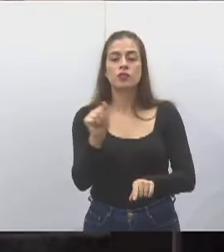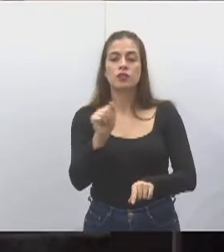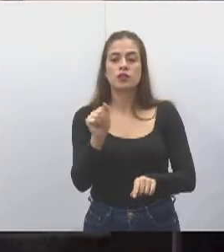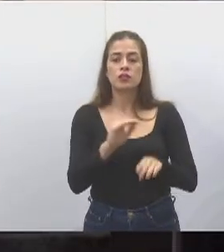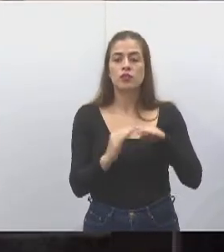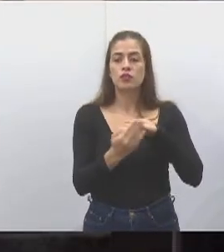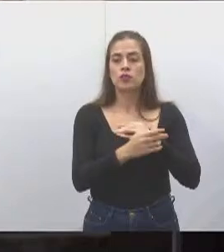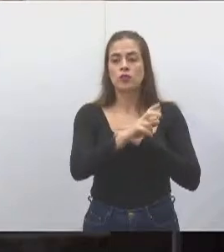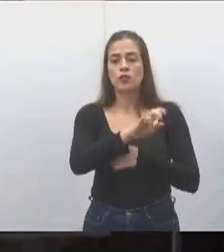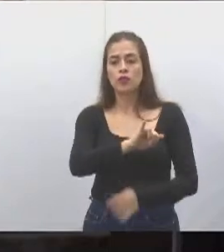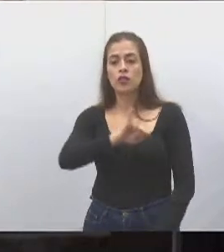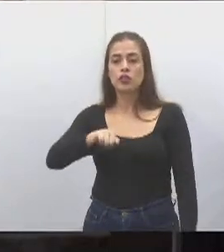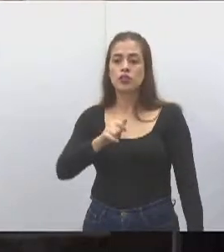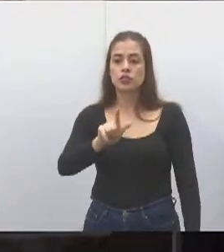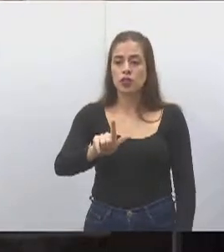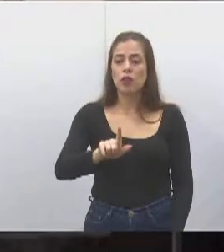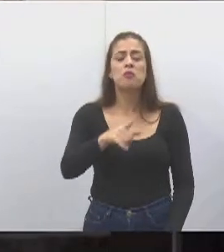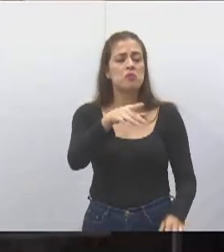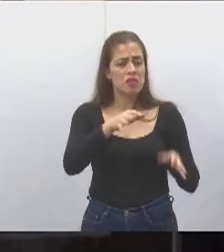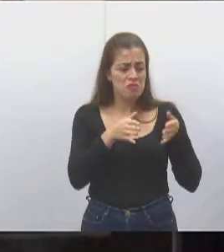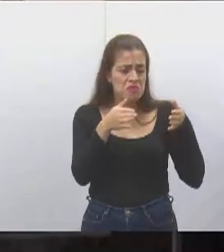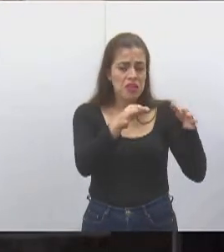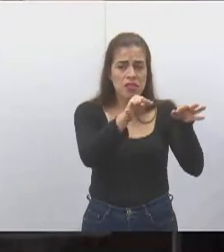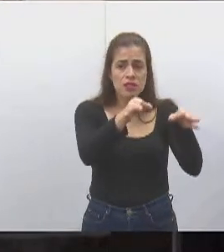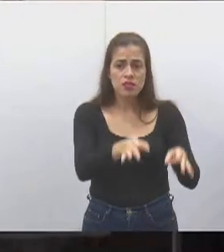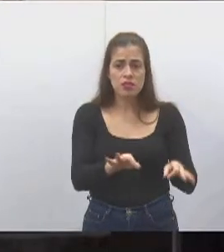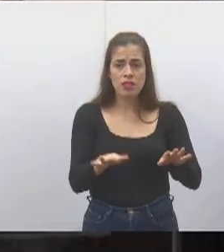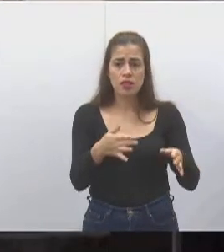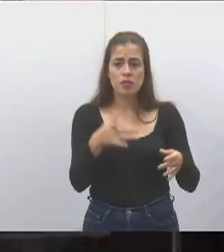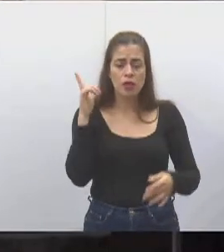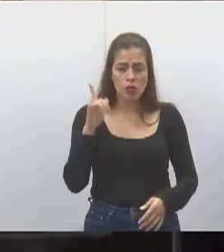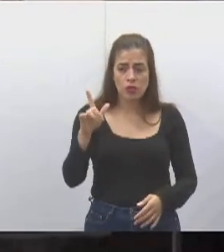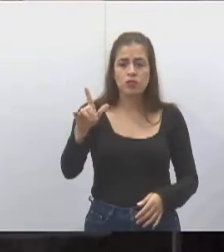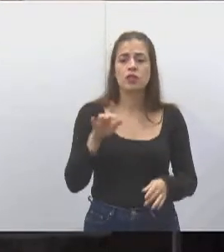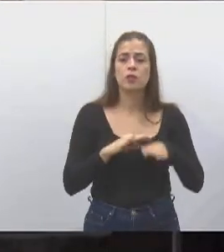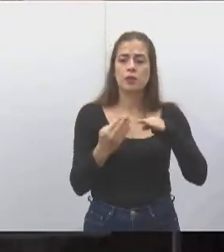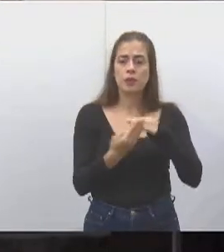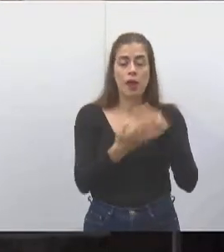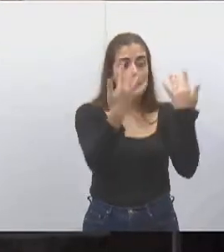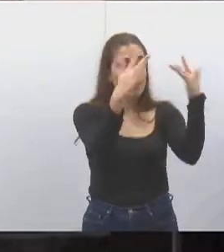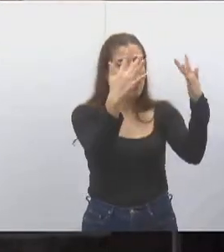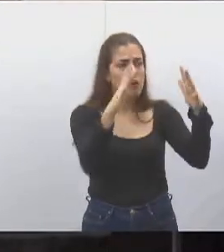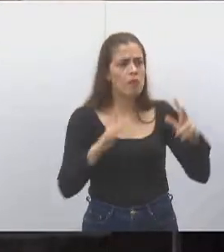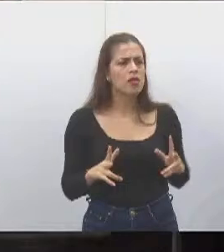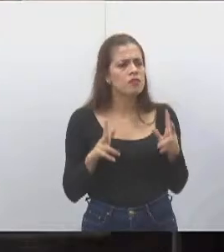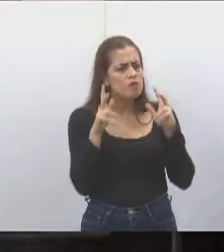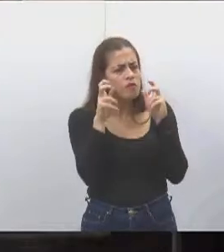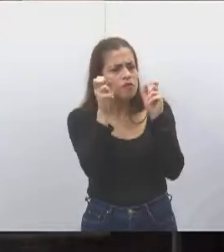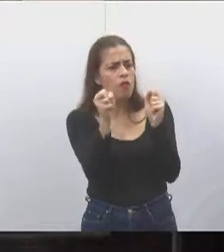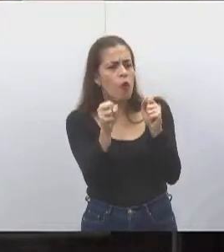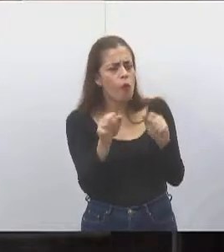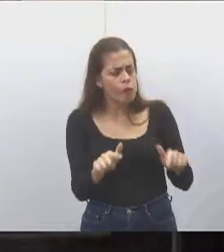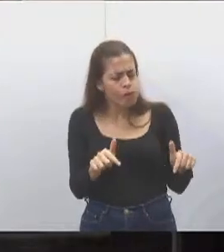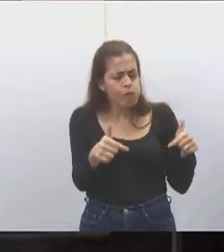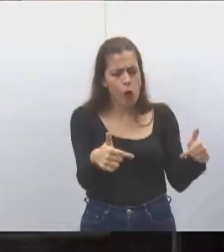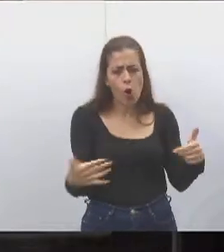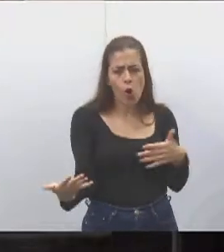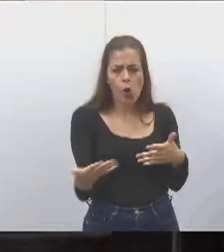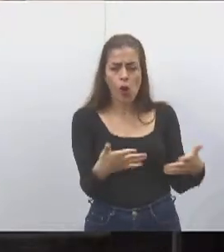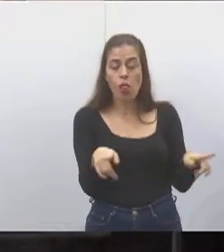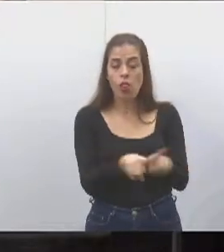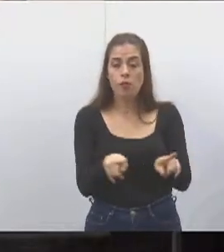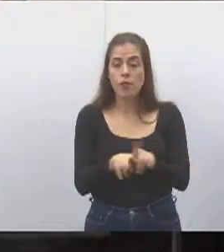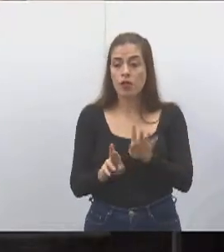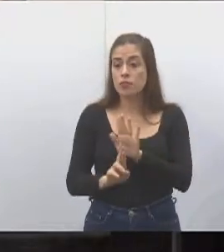vocês estão seguindo é exatamente o caminho que a gente precisa para ter conquistas para os nossos bairros, então parabéns aí pela força, pela garra também, para ser representantes aqui do Vila